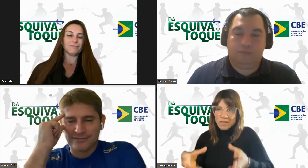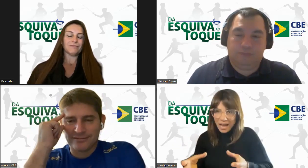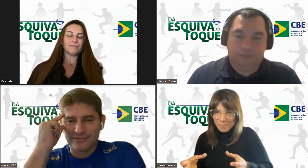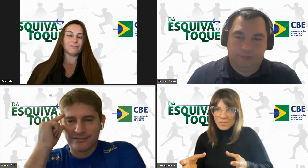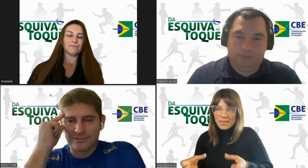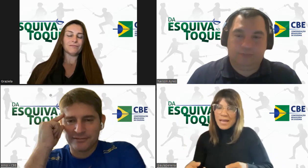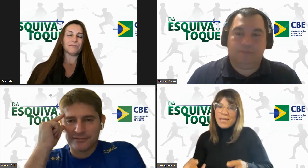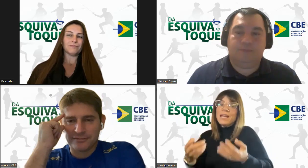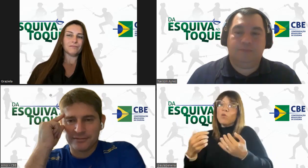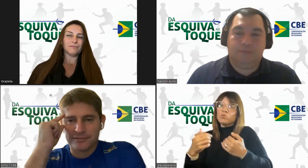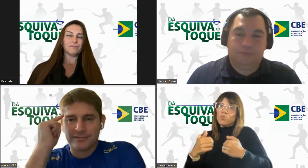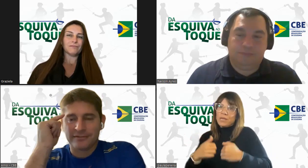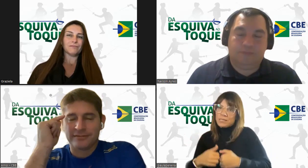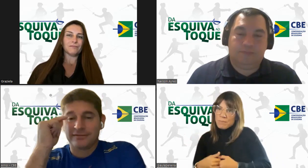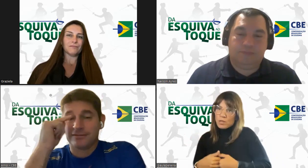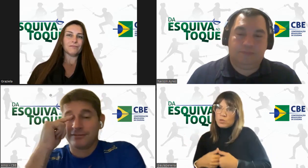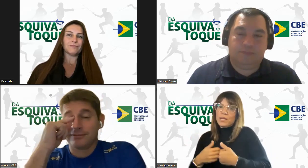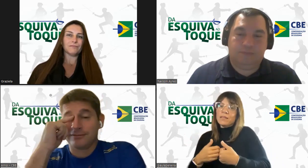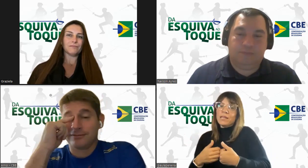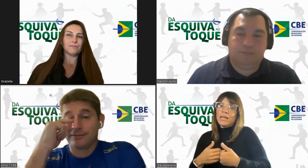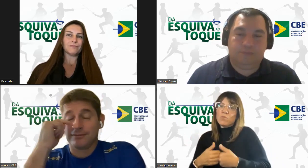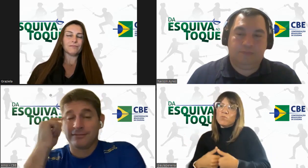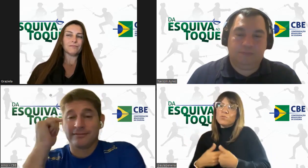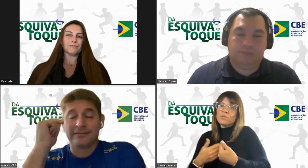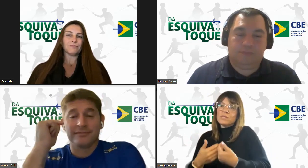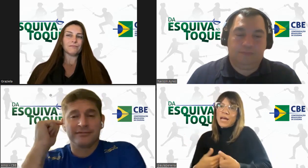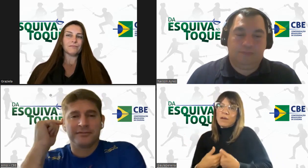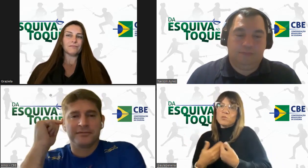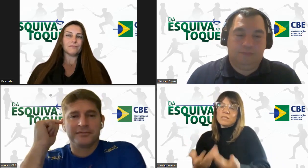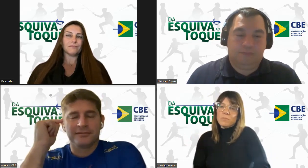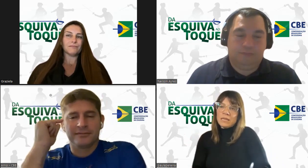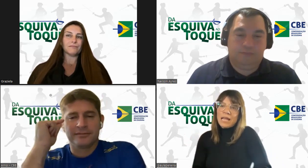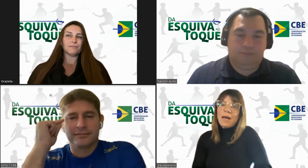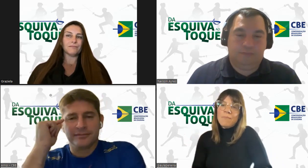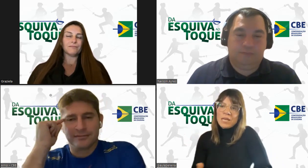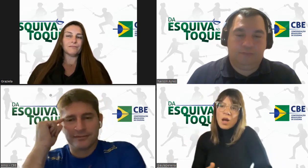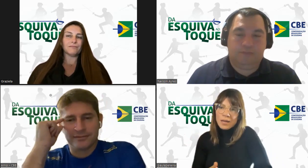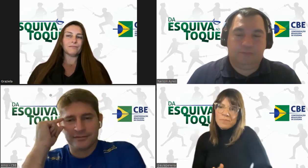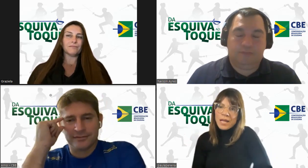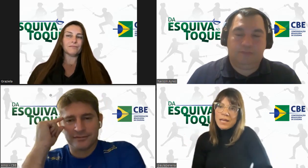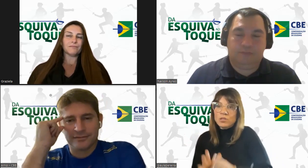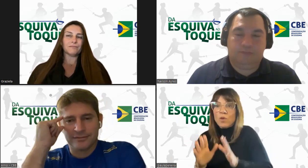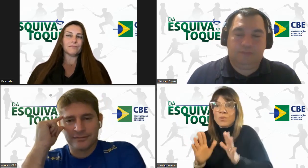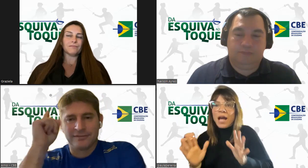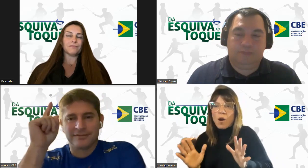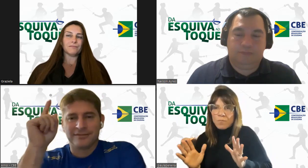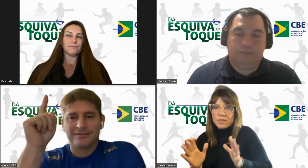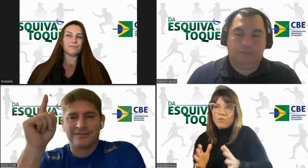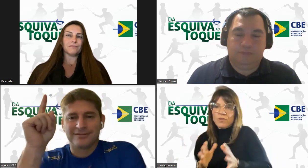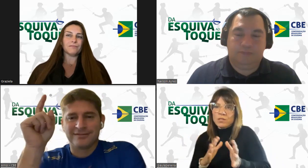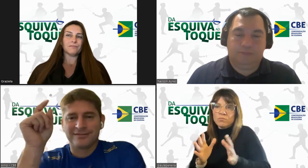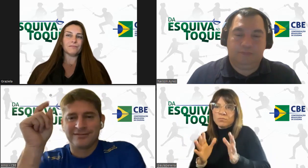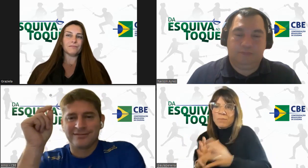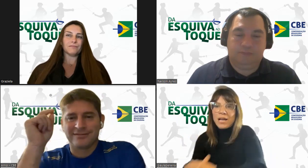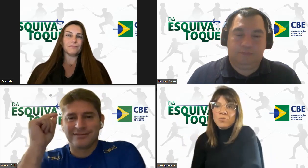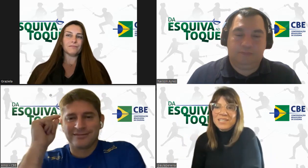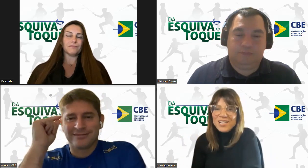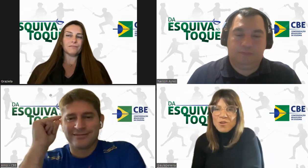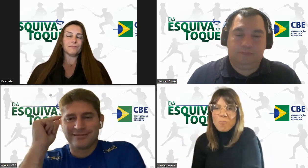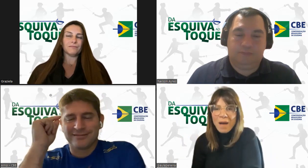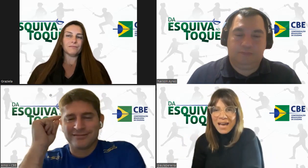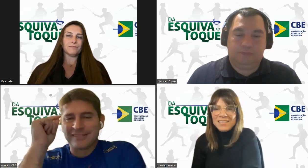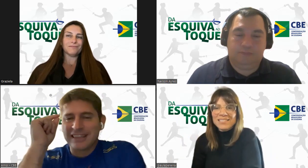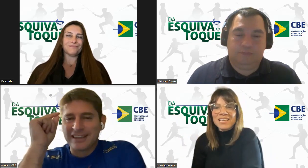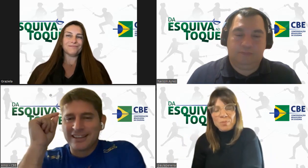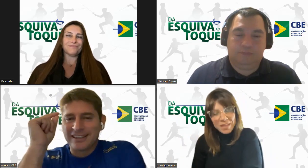proporcionar né e autoconhecimento para que ele tenha recursos internos para saber lidar melhor né Isso é o ideal então fazer um trabalho